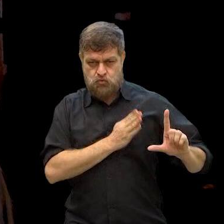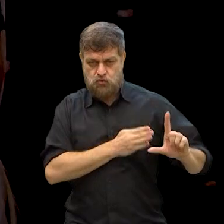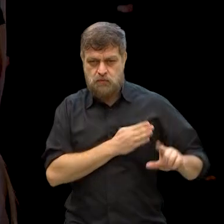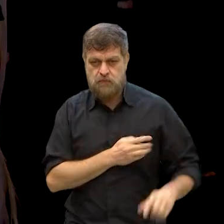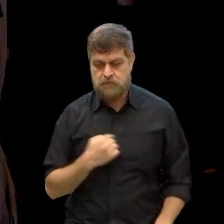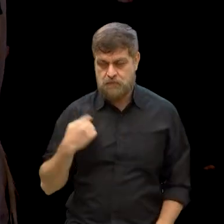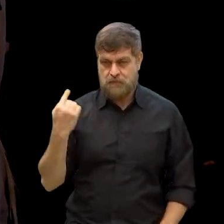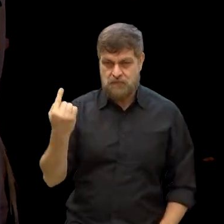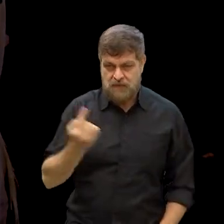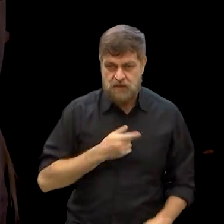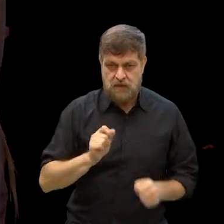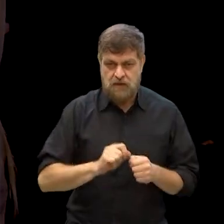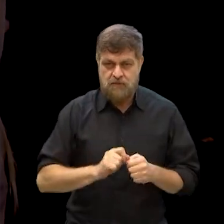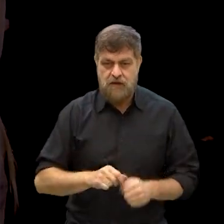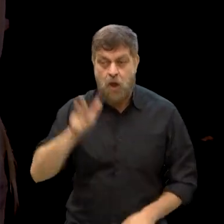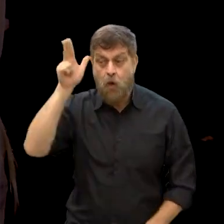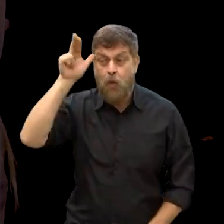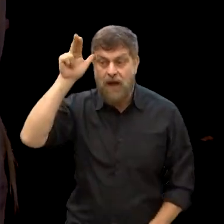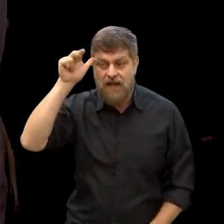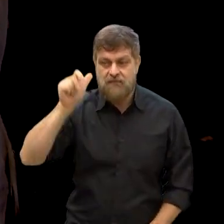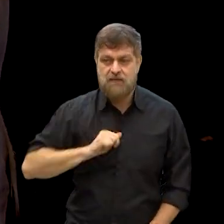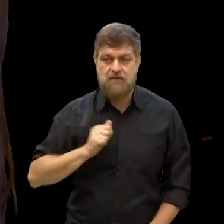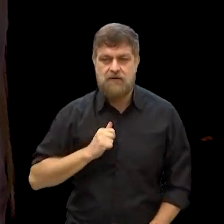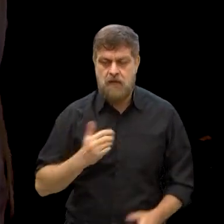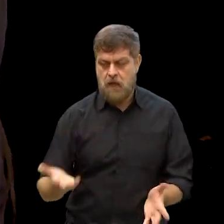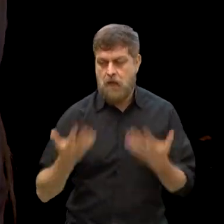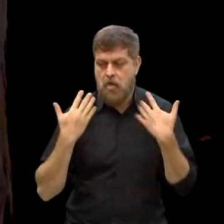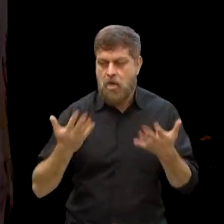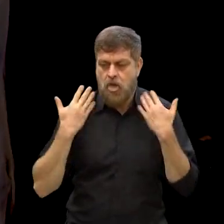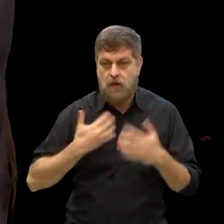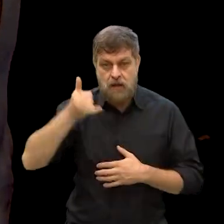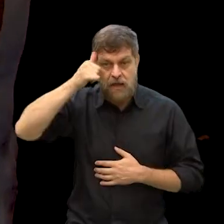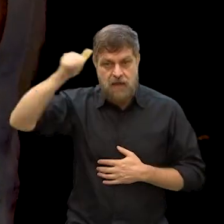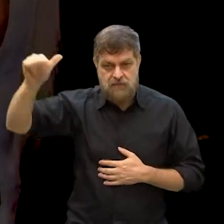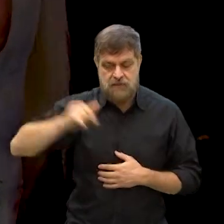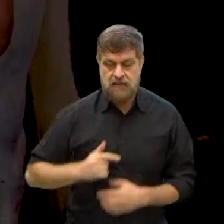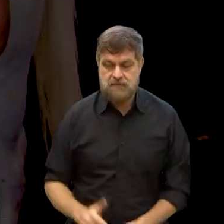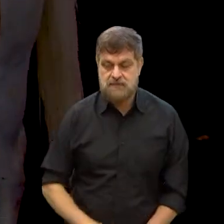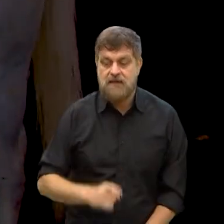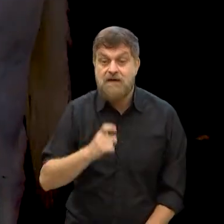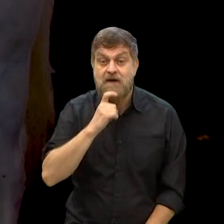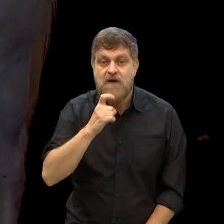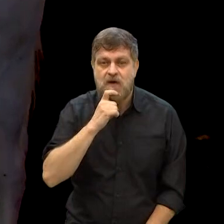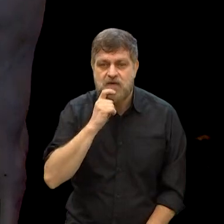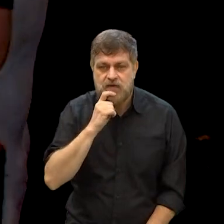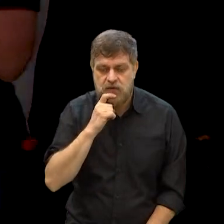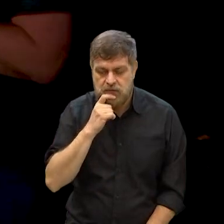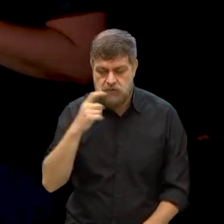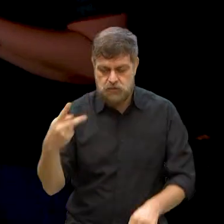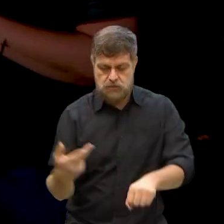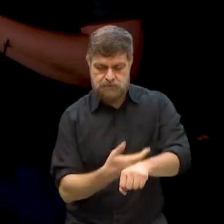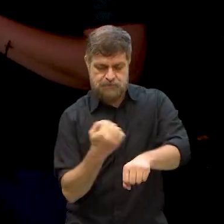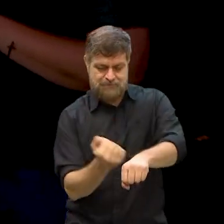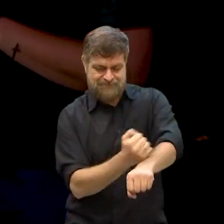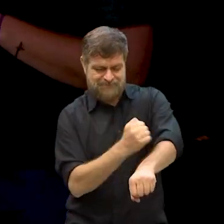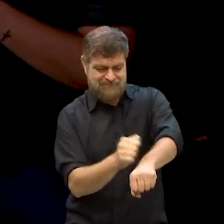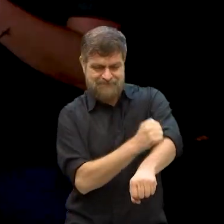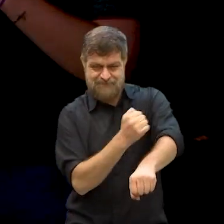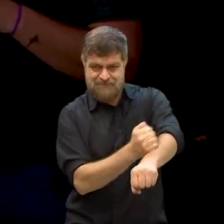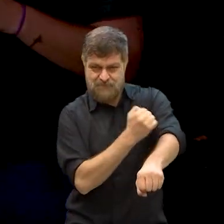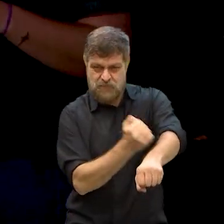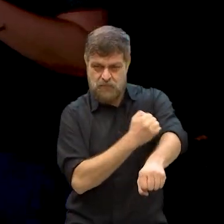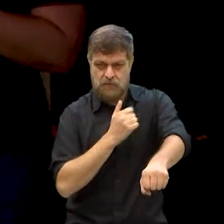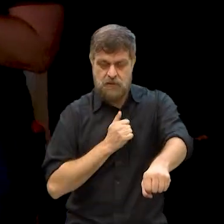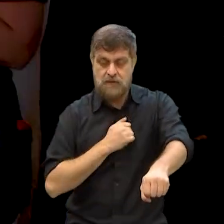isso, a gente tem que resfriar. Quanto mais a gente resfriar, mais rápido eles baixam. E aí, por isso que a gente faz essa tosa, para